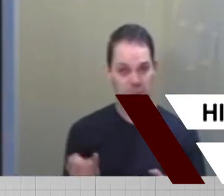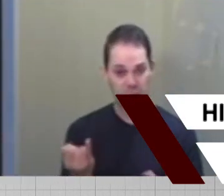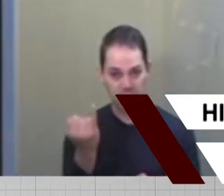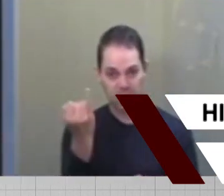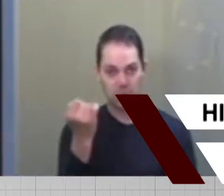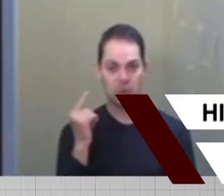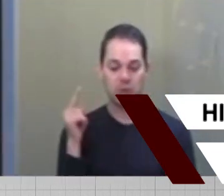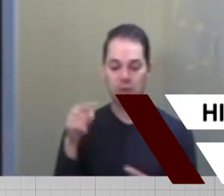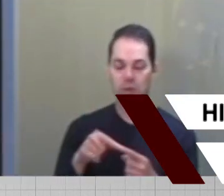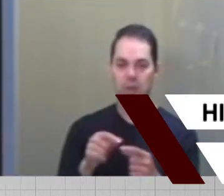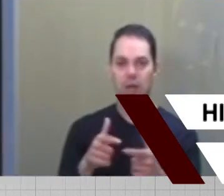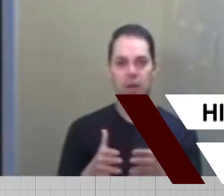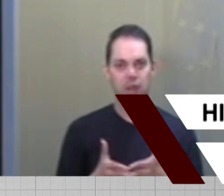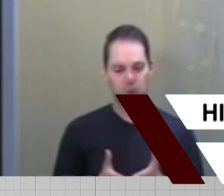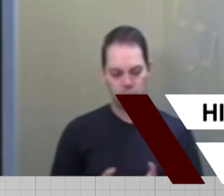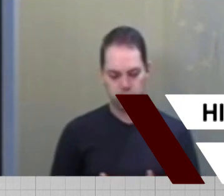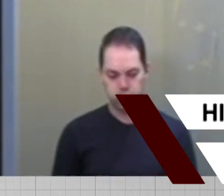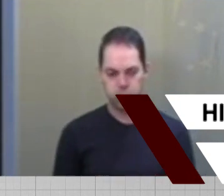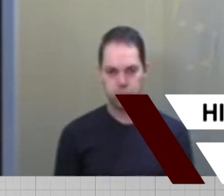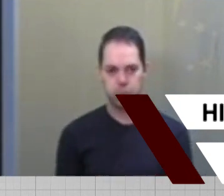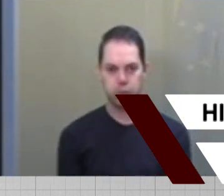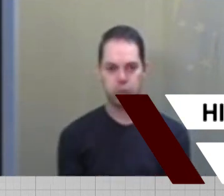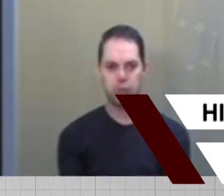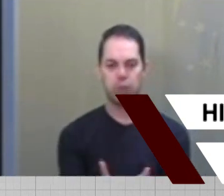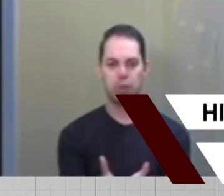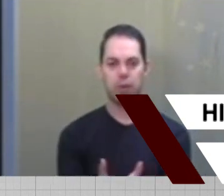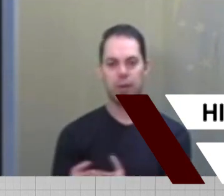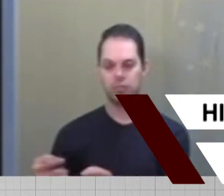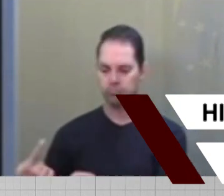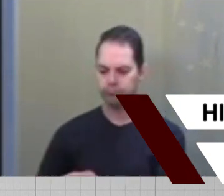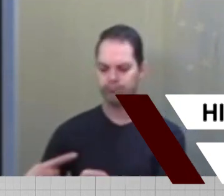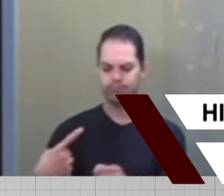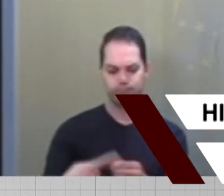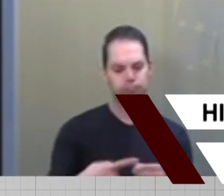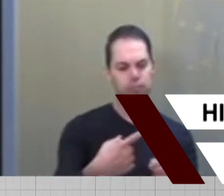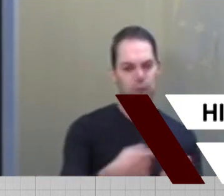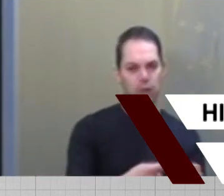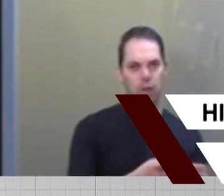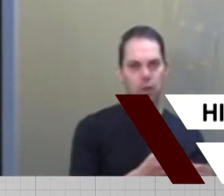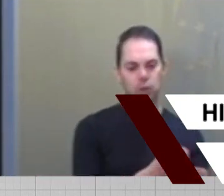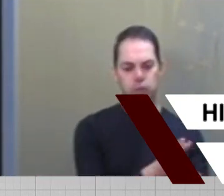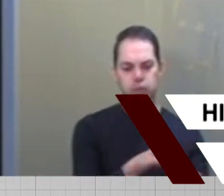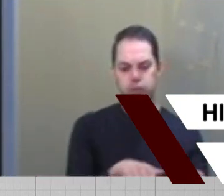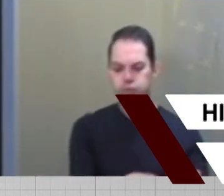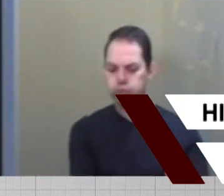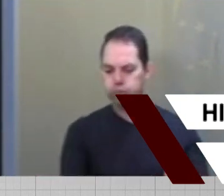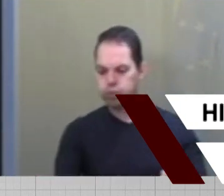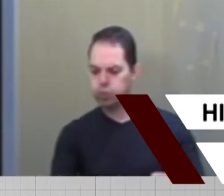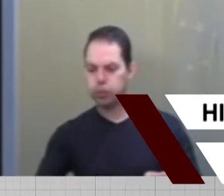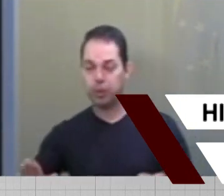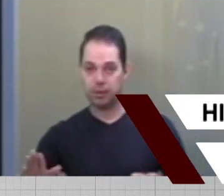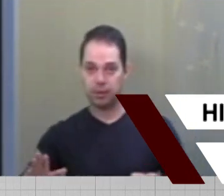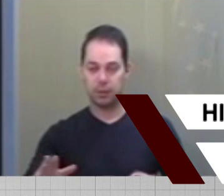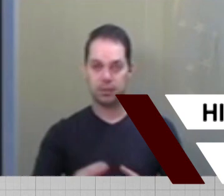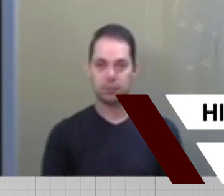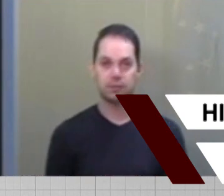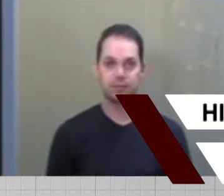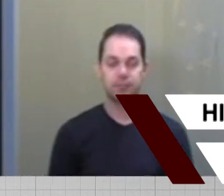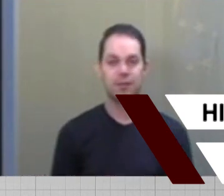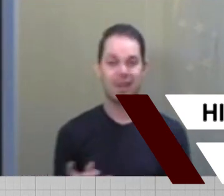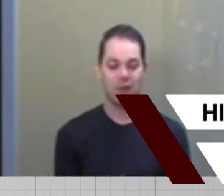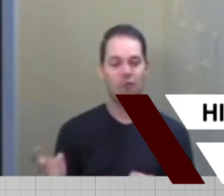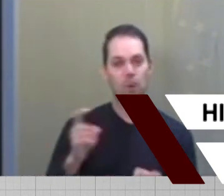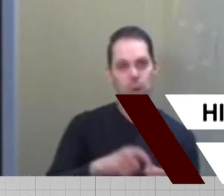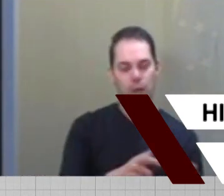É tornar navegável novamente o Jacuí, de Cachoeira a Porto Alegre, parou a navegação, e trabalhar a recuperação